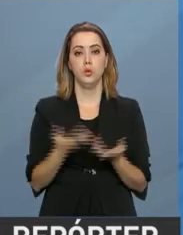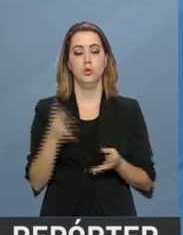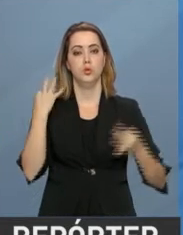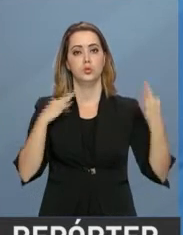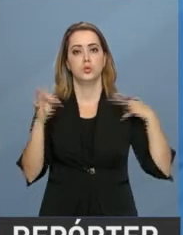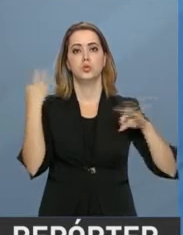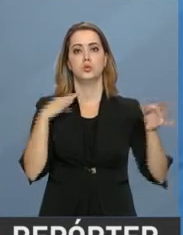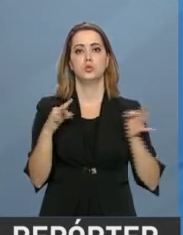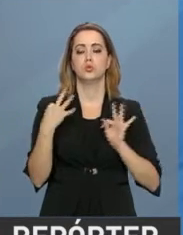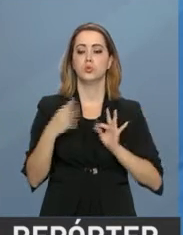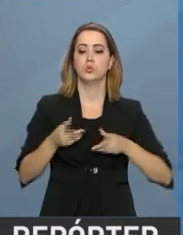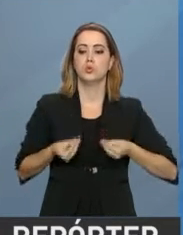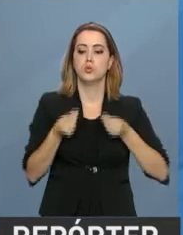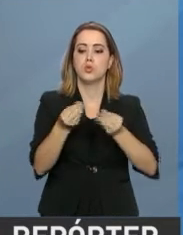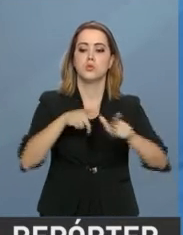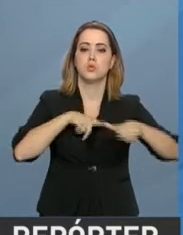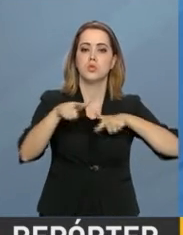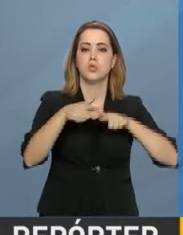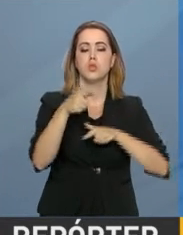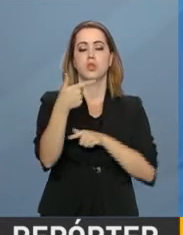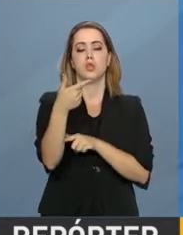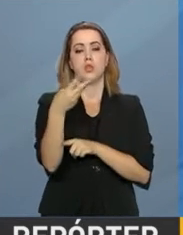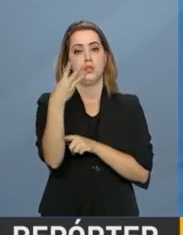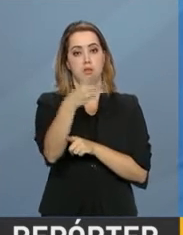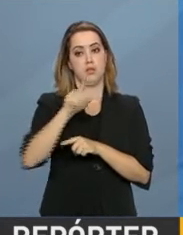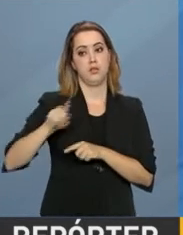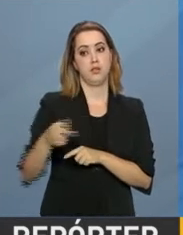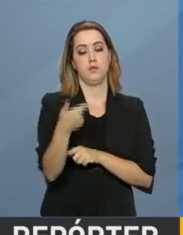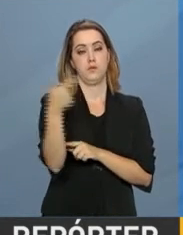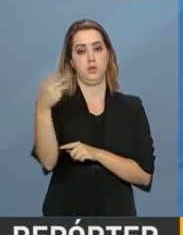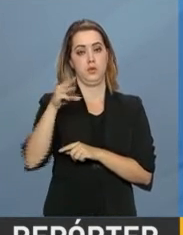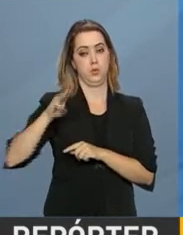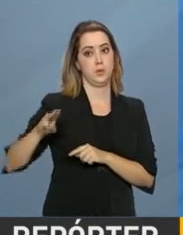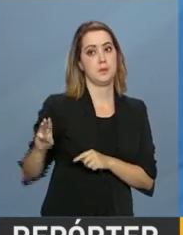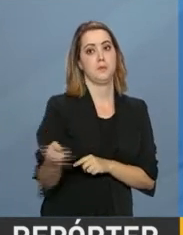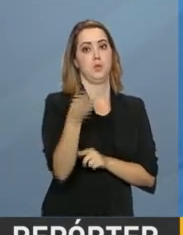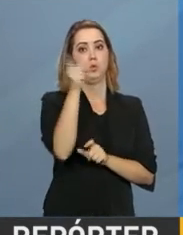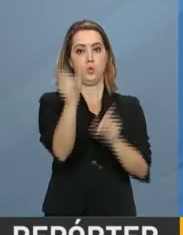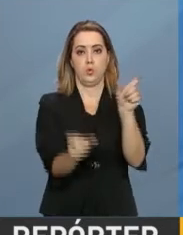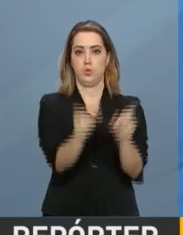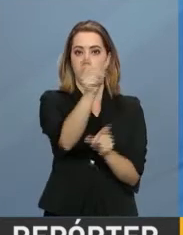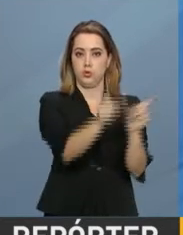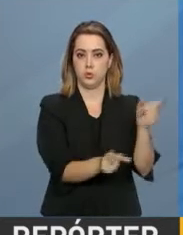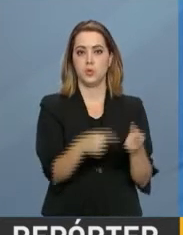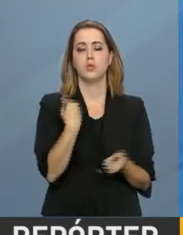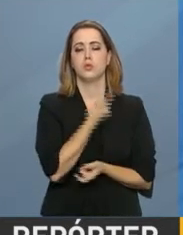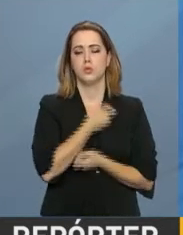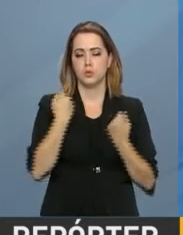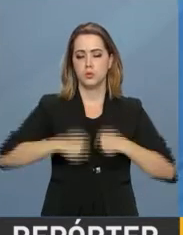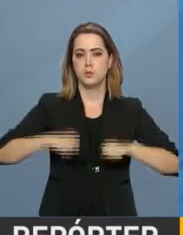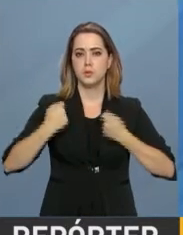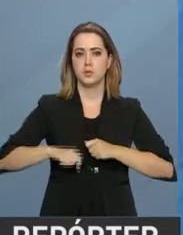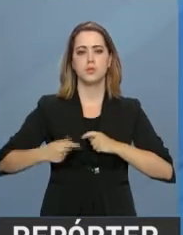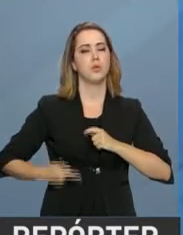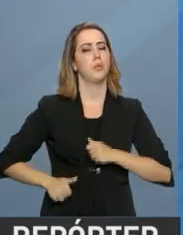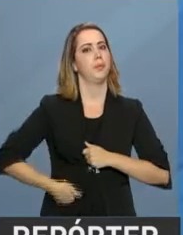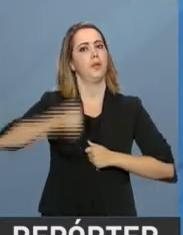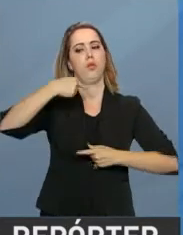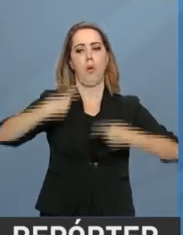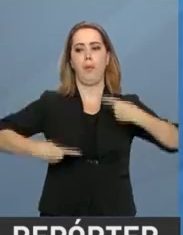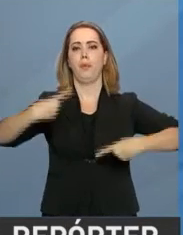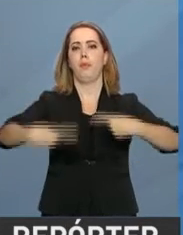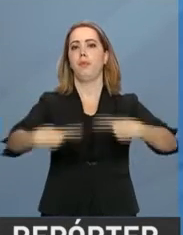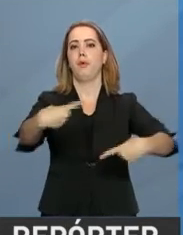cerca de 3,2 milhões de pessoas precisamos ser mais competitivos somos a décima maior economia